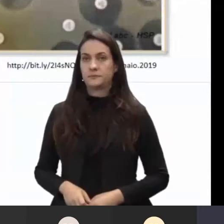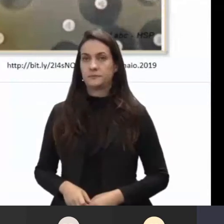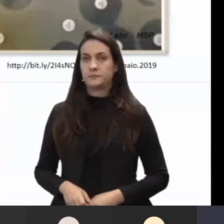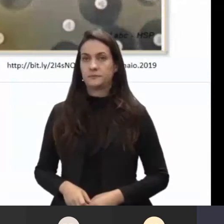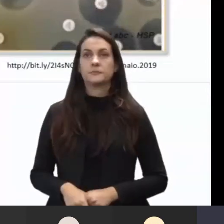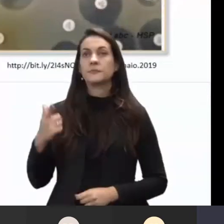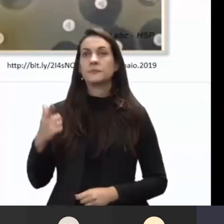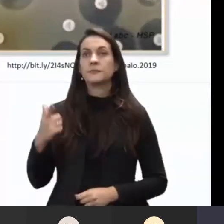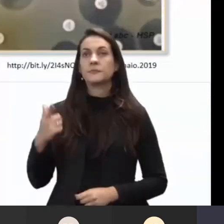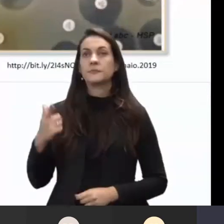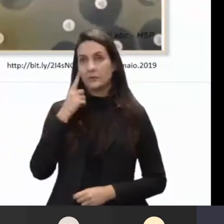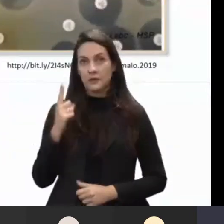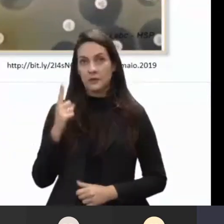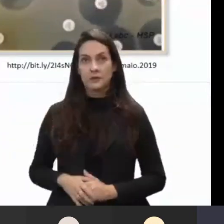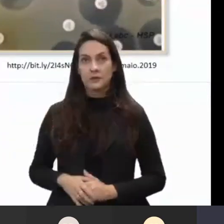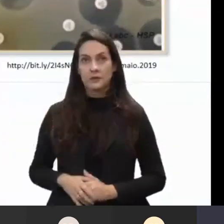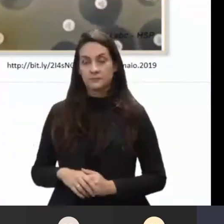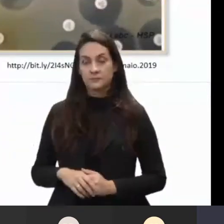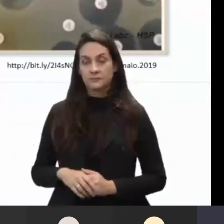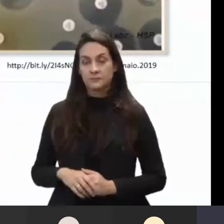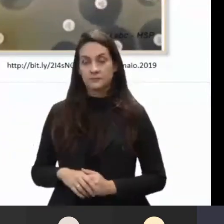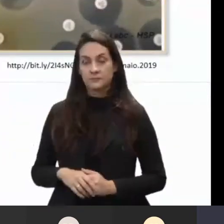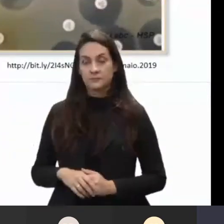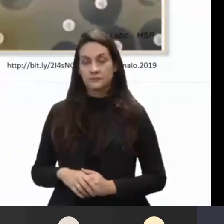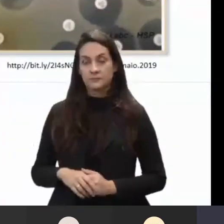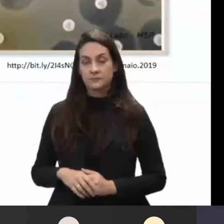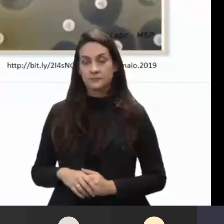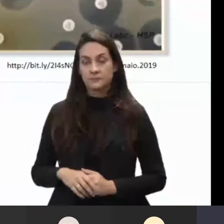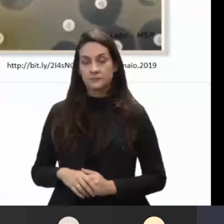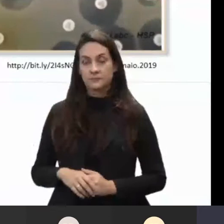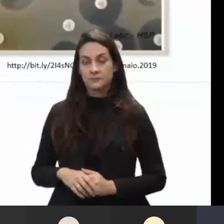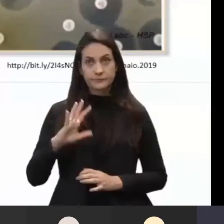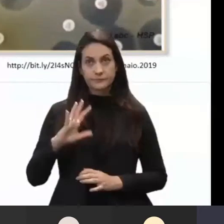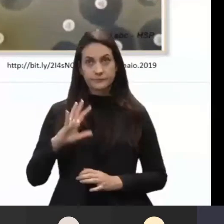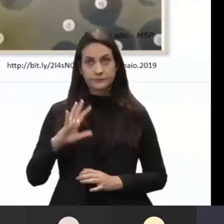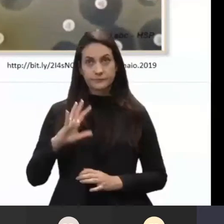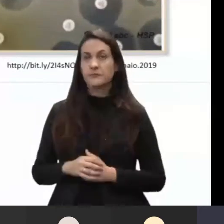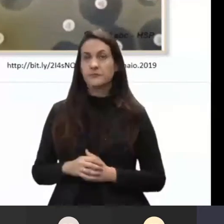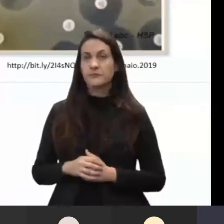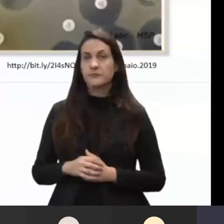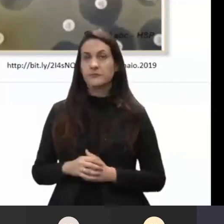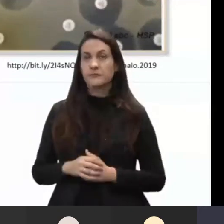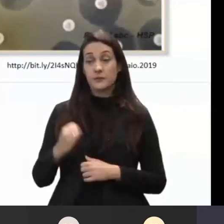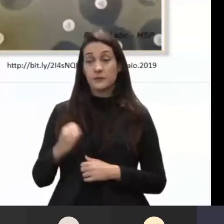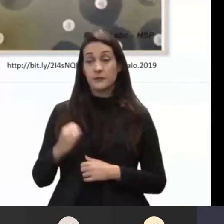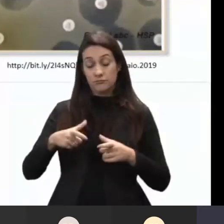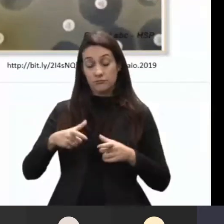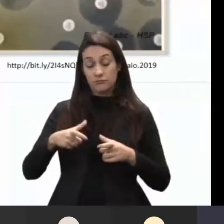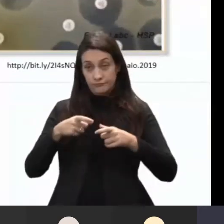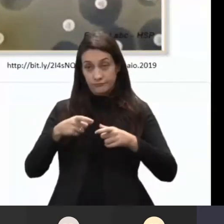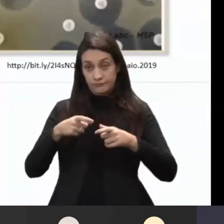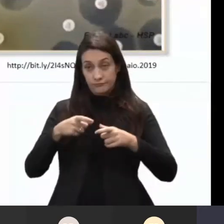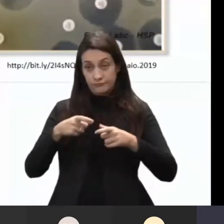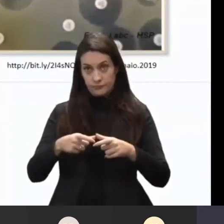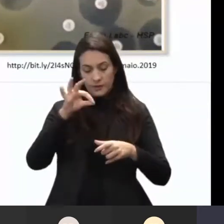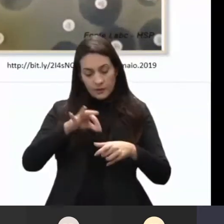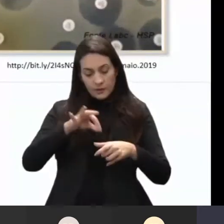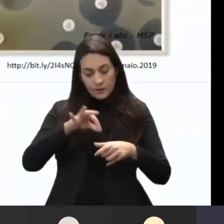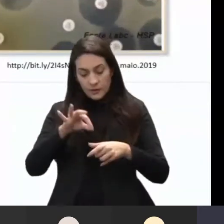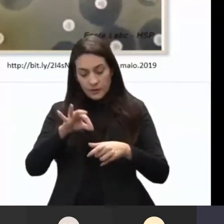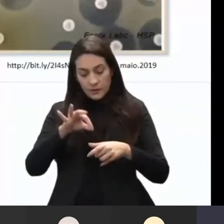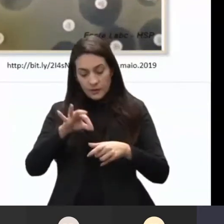E aqui, o que aconteceu aqui? É muito importante a gente deixar a placa secar. Depois que você